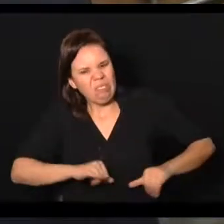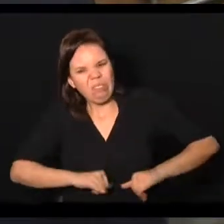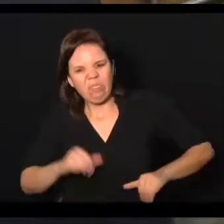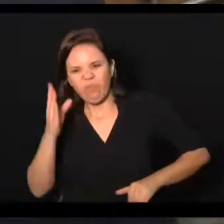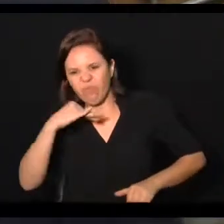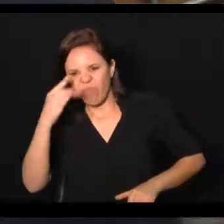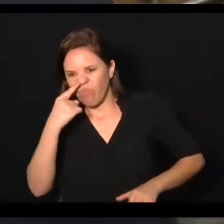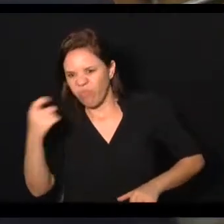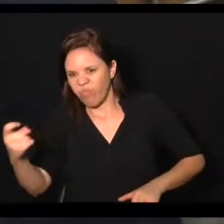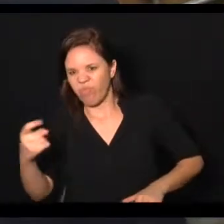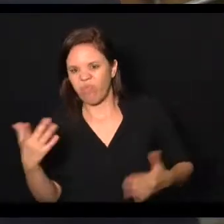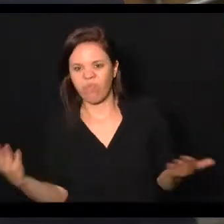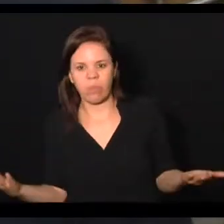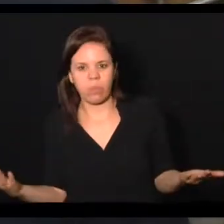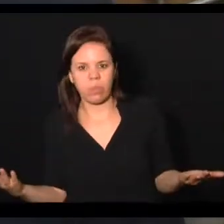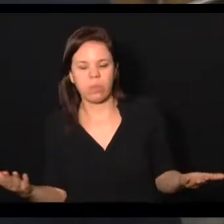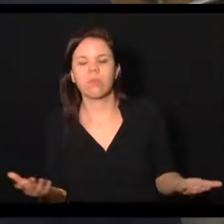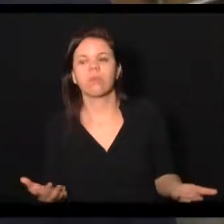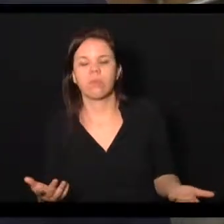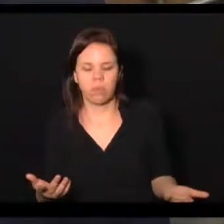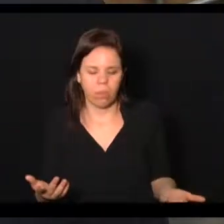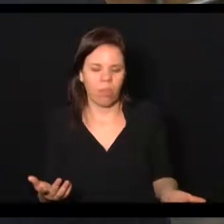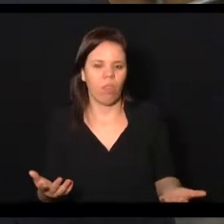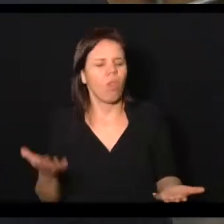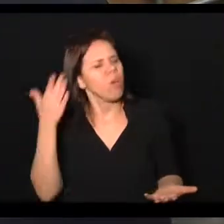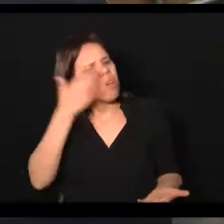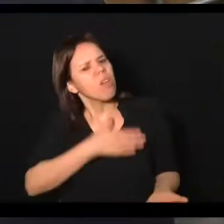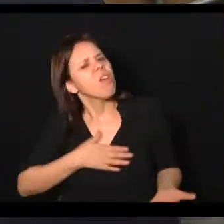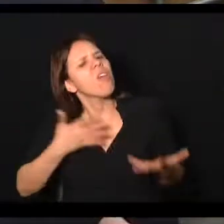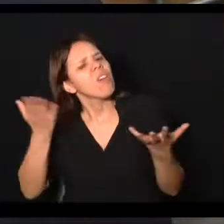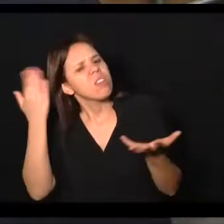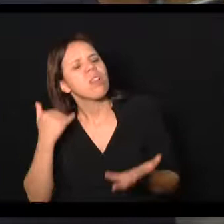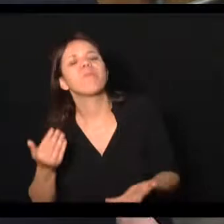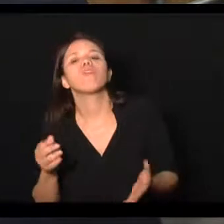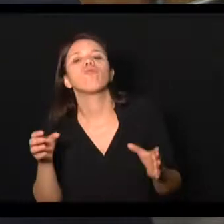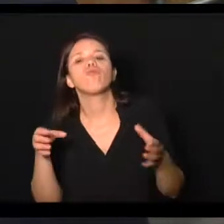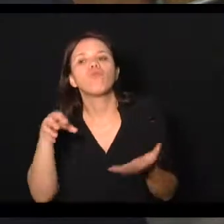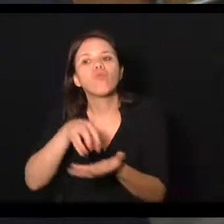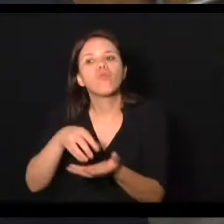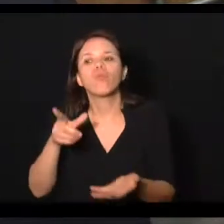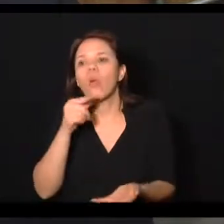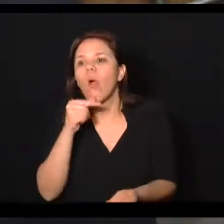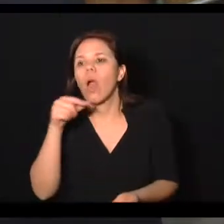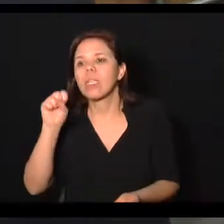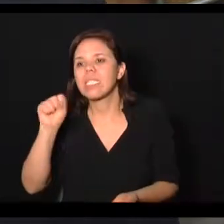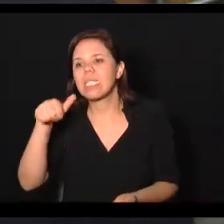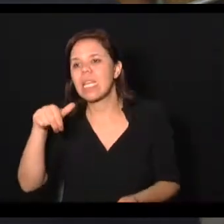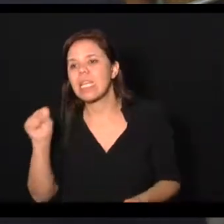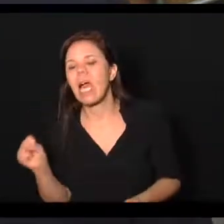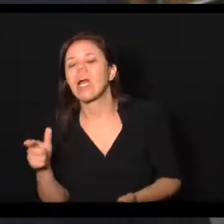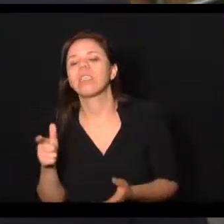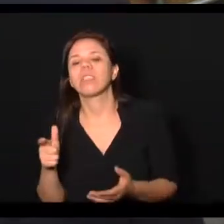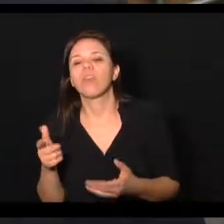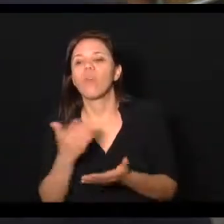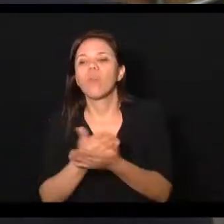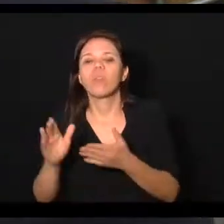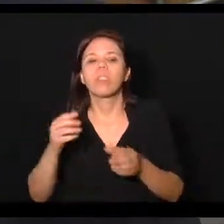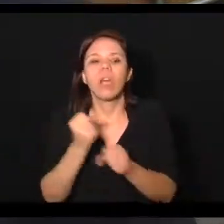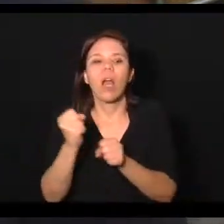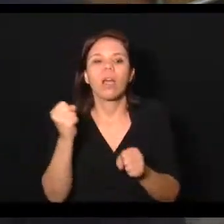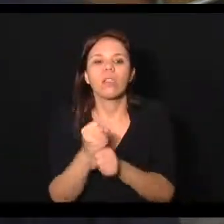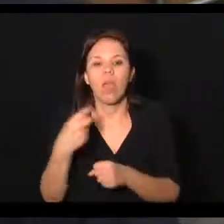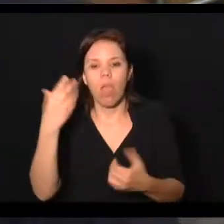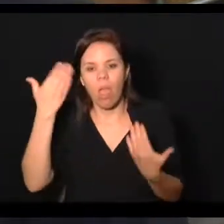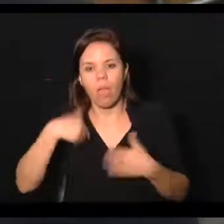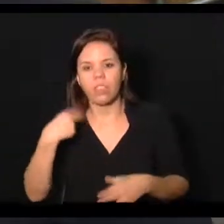esgoto ao céu aberto. Então eu gostaria de saber, junto à Sanasa, quando que vai começar essas obras. Então é por isso que esse